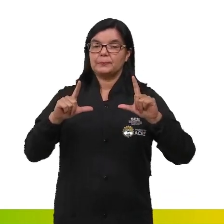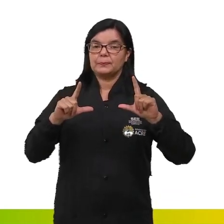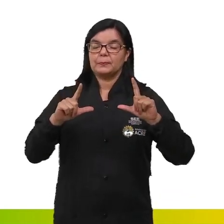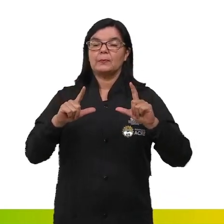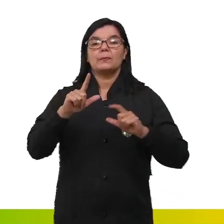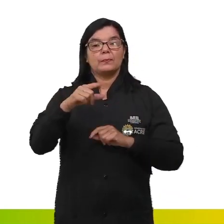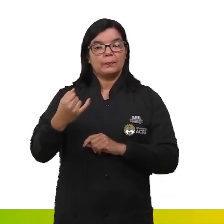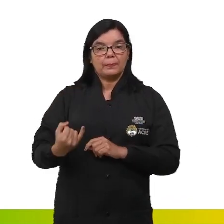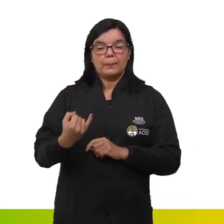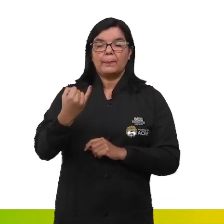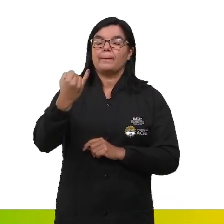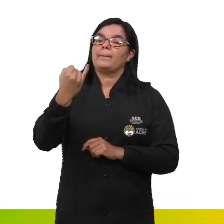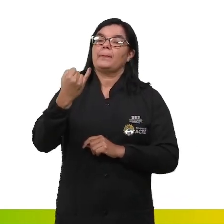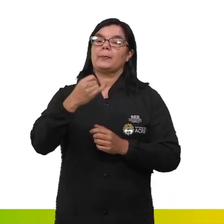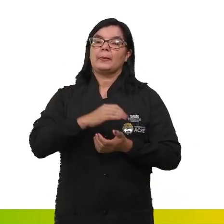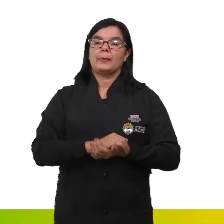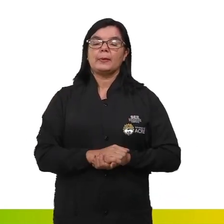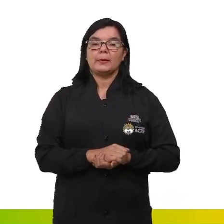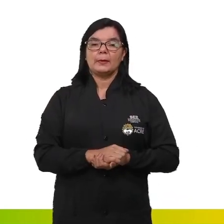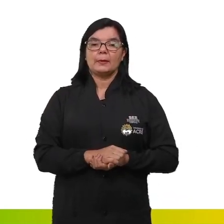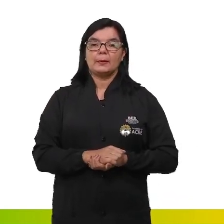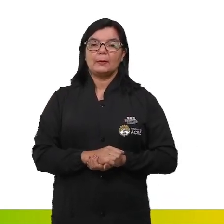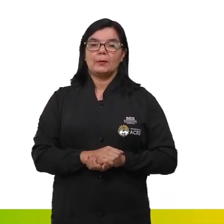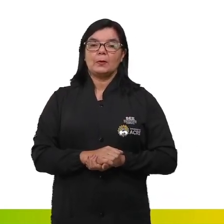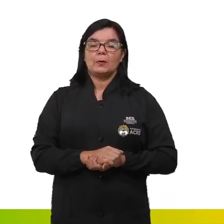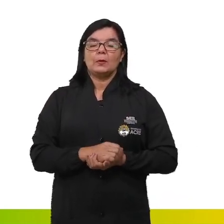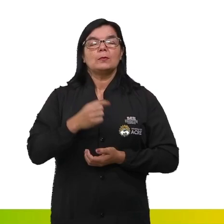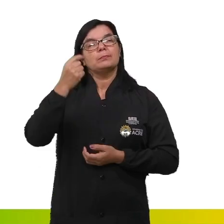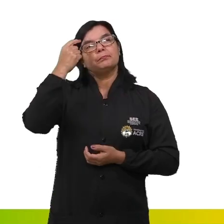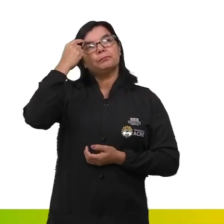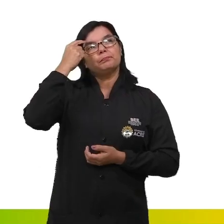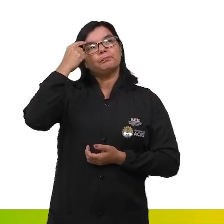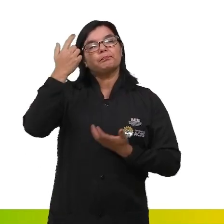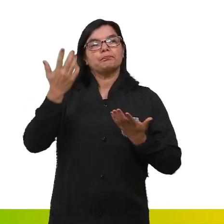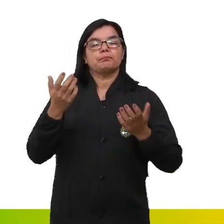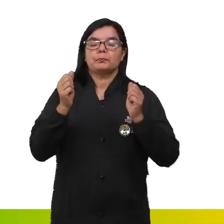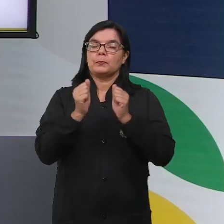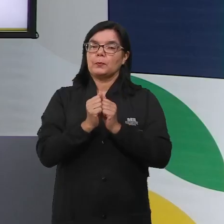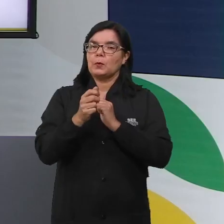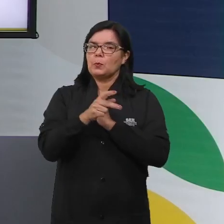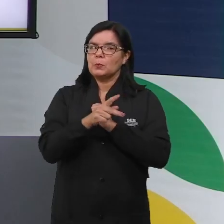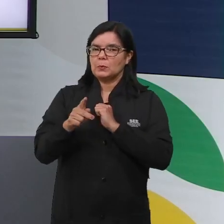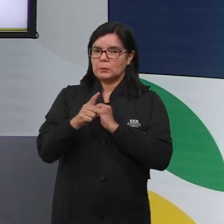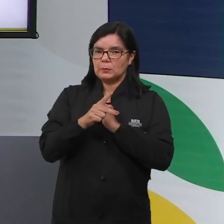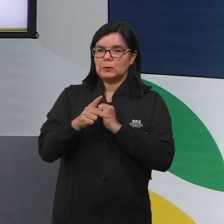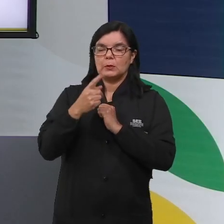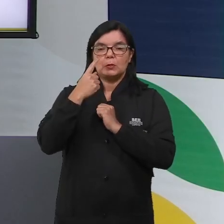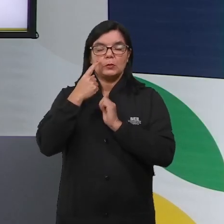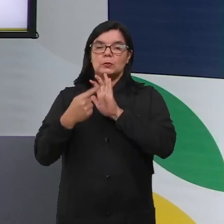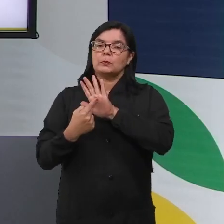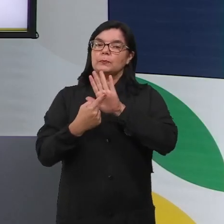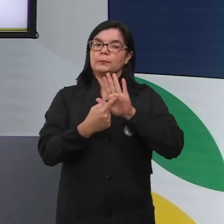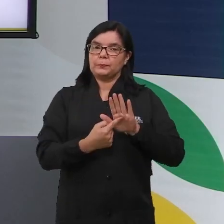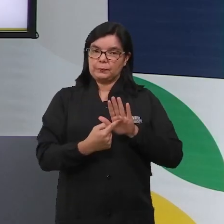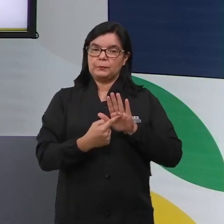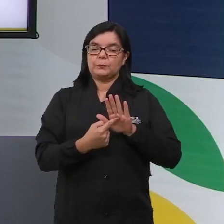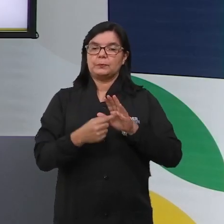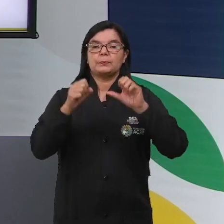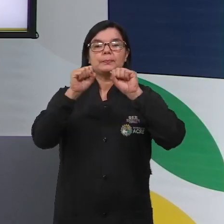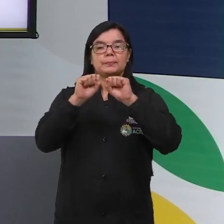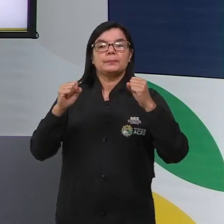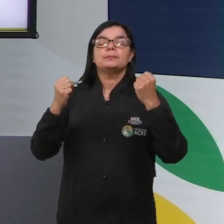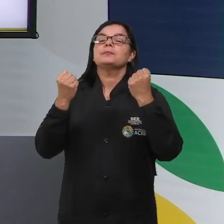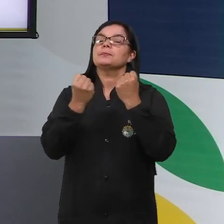clareza ela é importante por quê? Porque, pensa assim comigo, professora, eu vou fazer ali uma apresentação de um